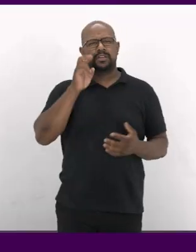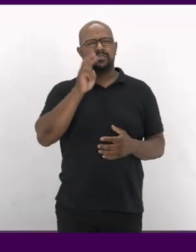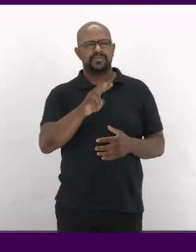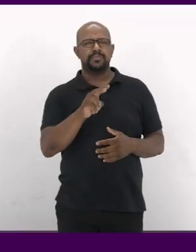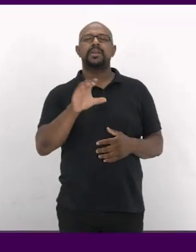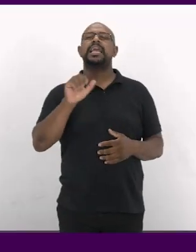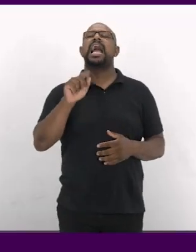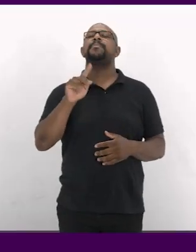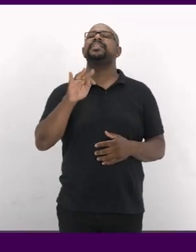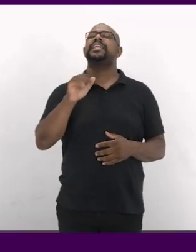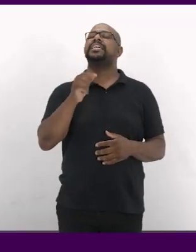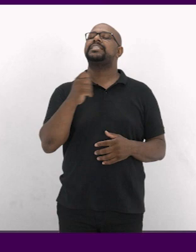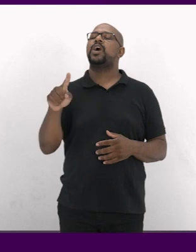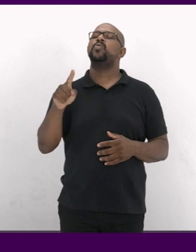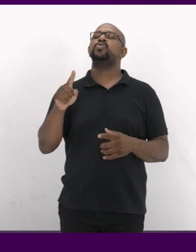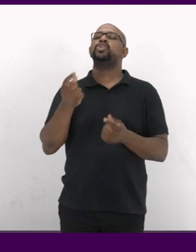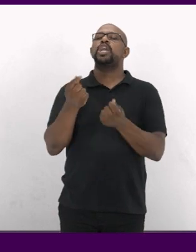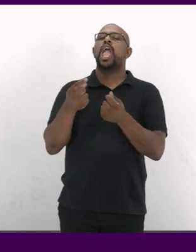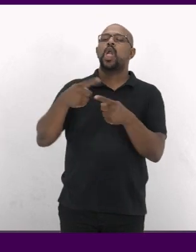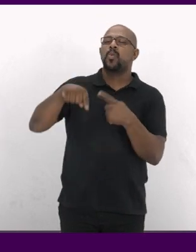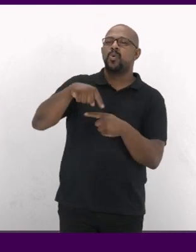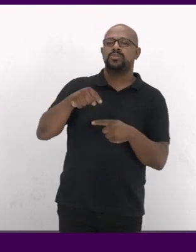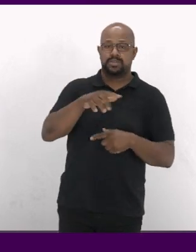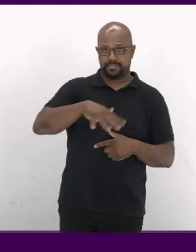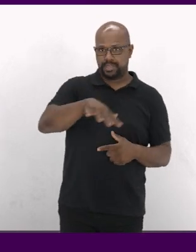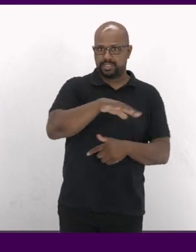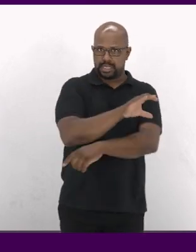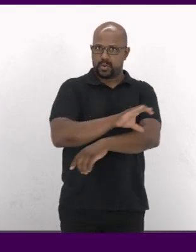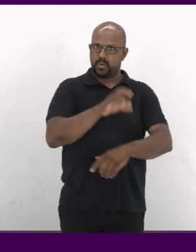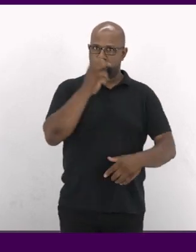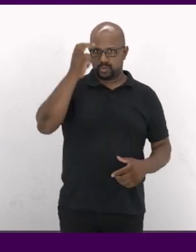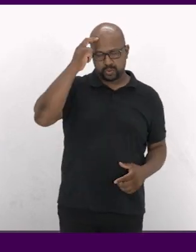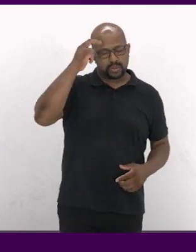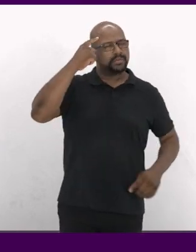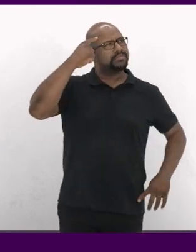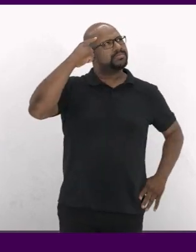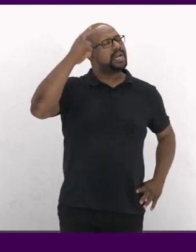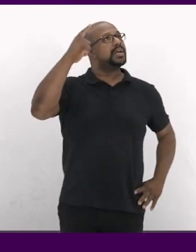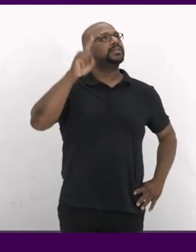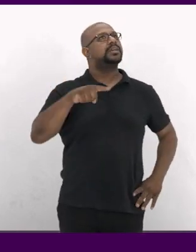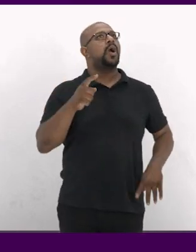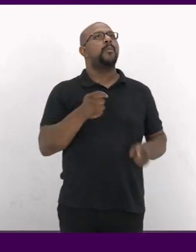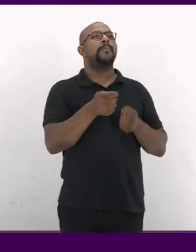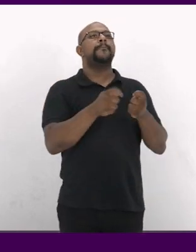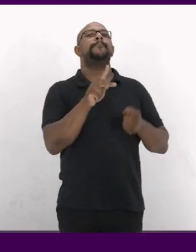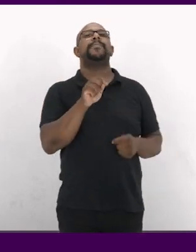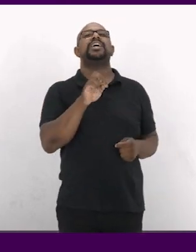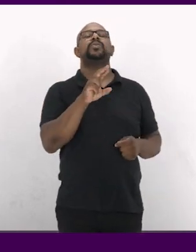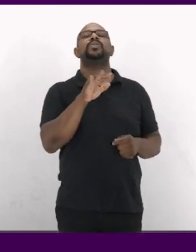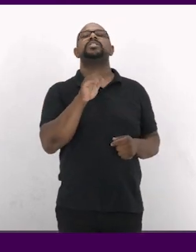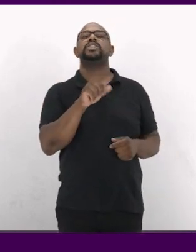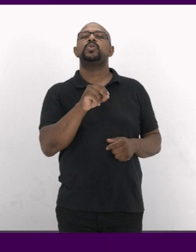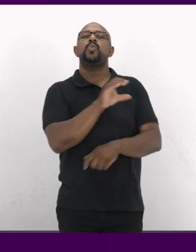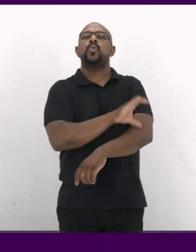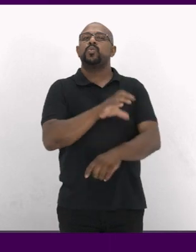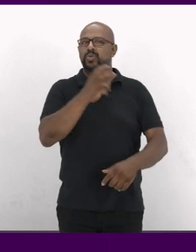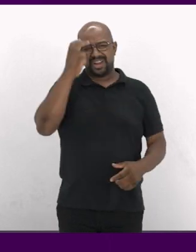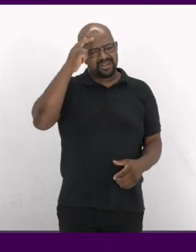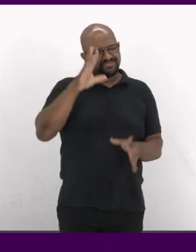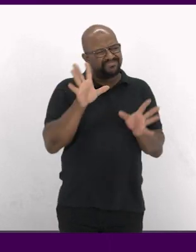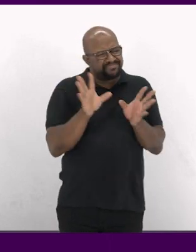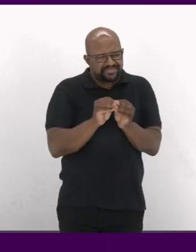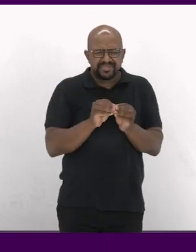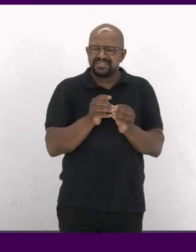Quando ouvimos a expressão captação de recursos no ambiente da cultura, nos vem à mente o patrocínio cultural. De modo